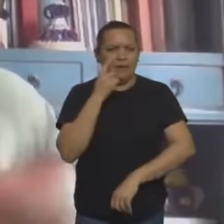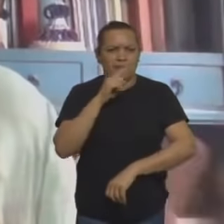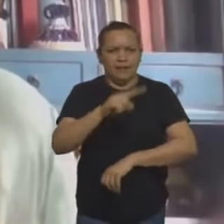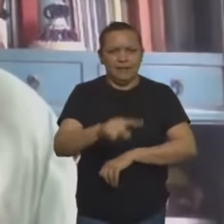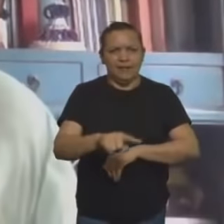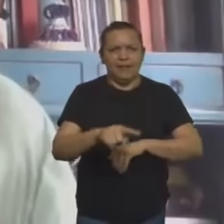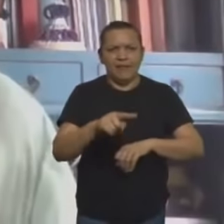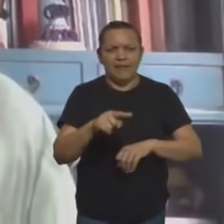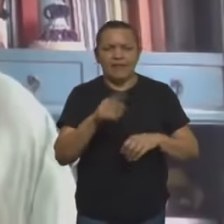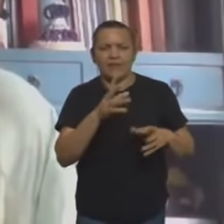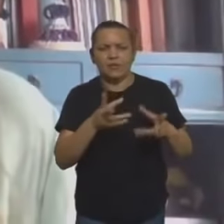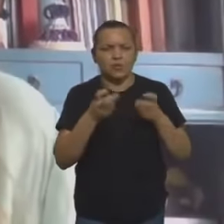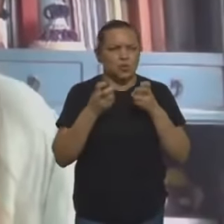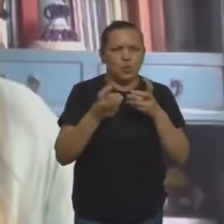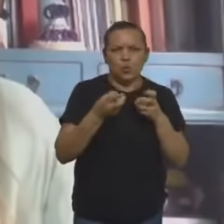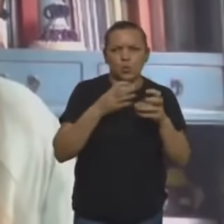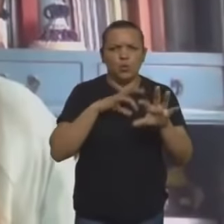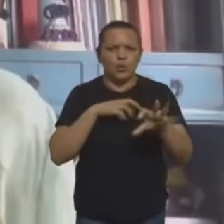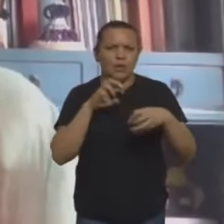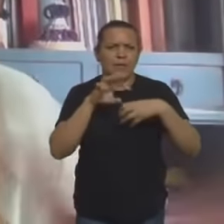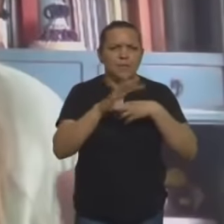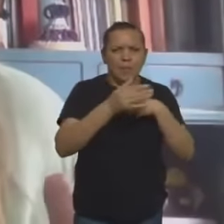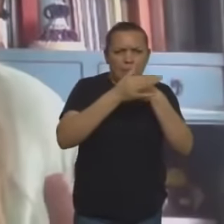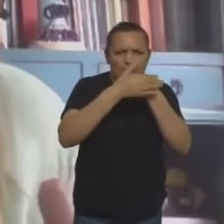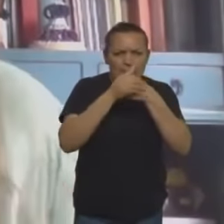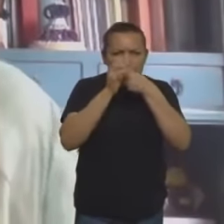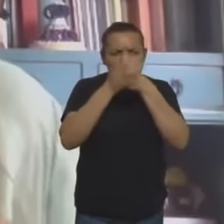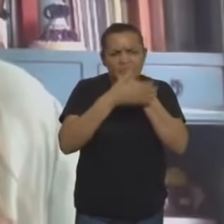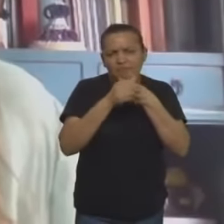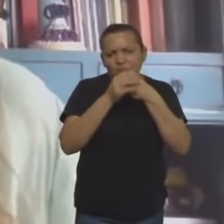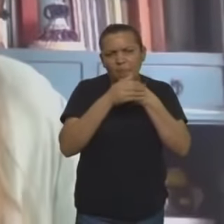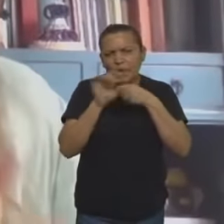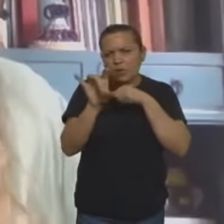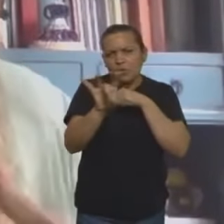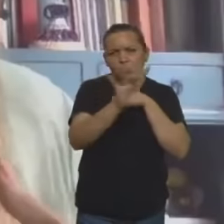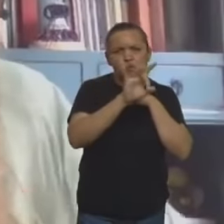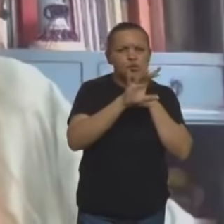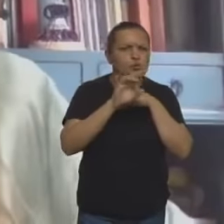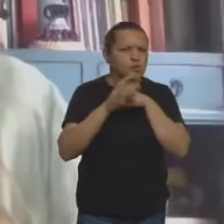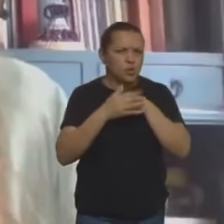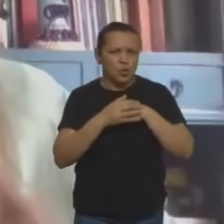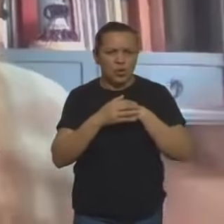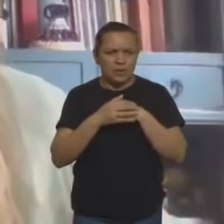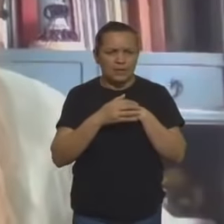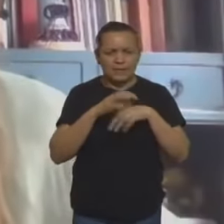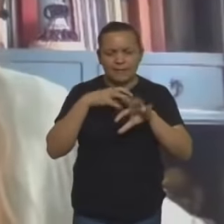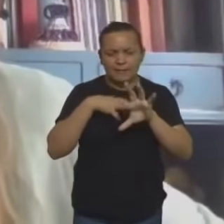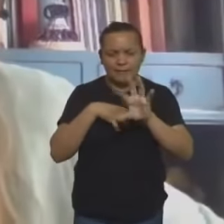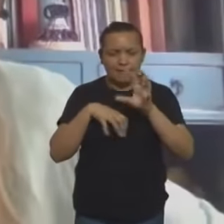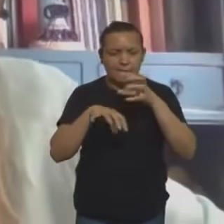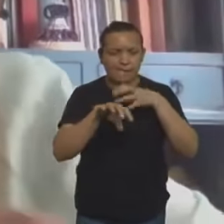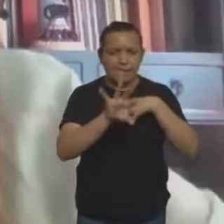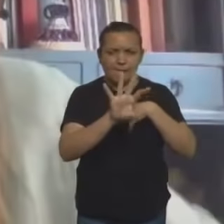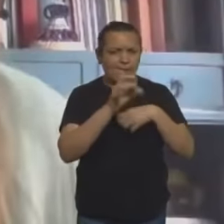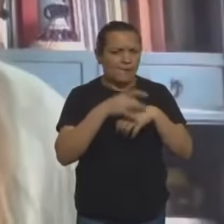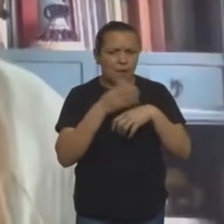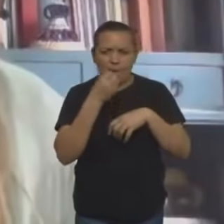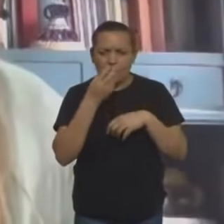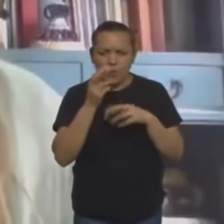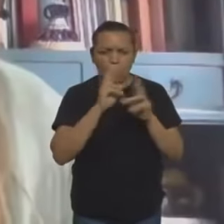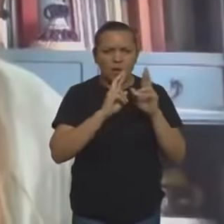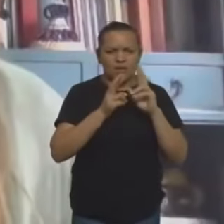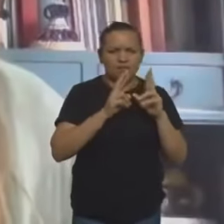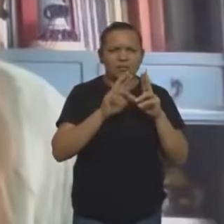mais afetivo, com acolher não só, né, essa empatia e esses bons